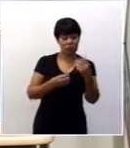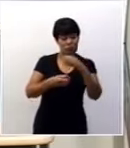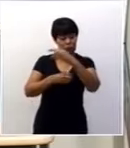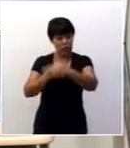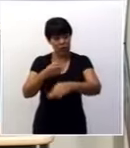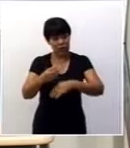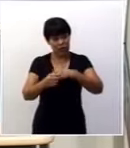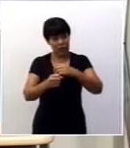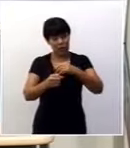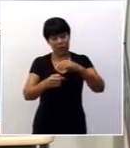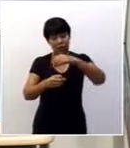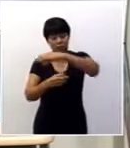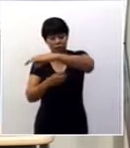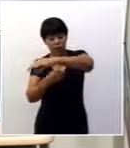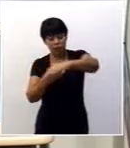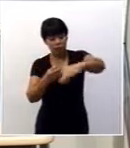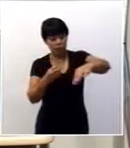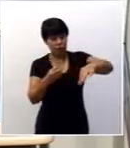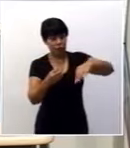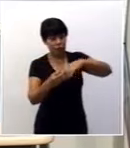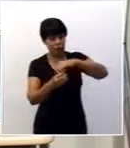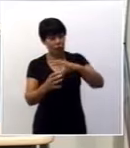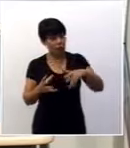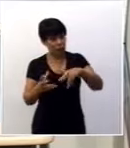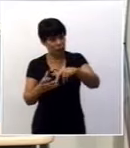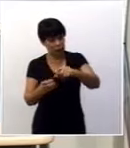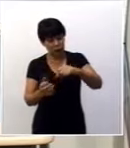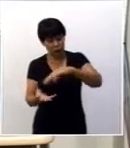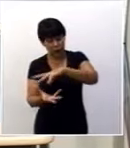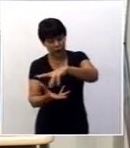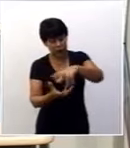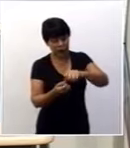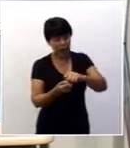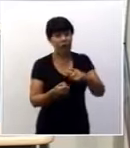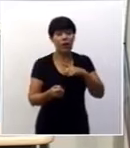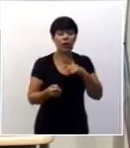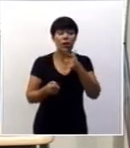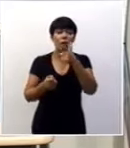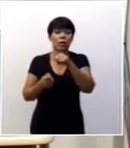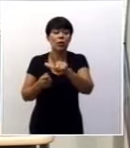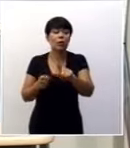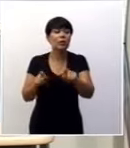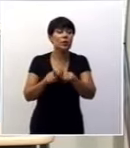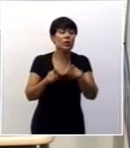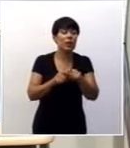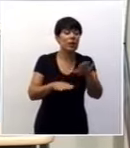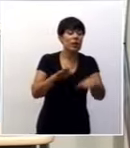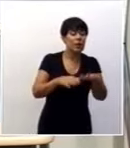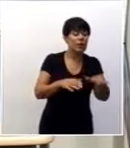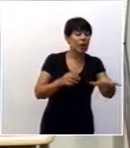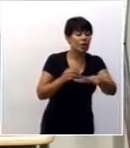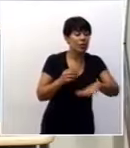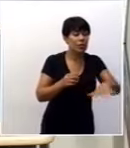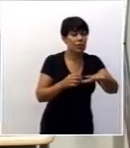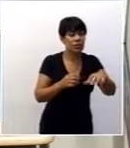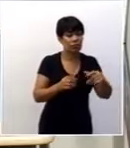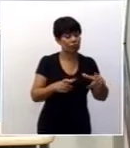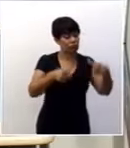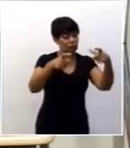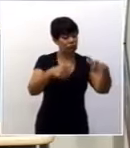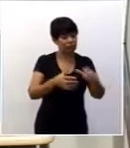órbitas geoestacionárias, que é mais adequada lá para a imagem lá que está trabalhando com a questão da climatologia.